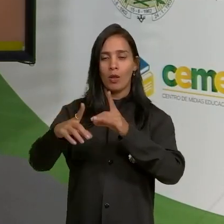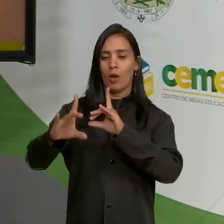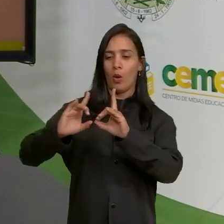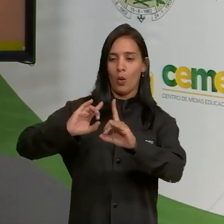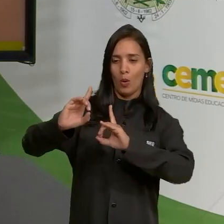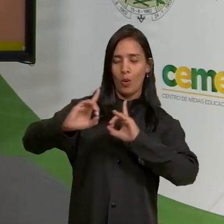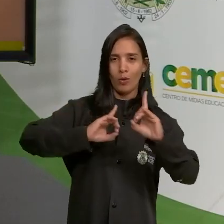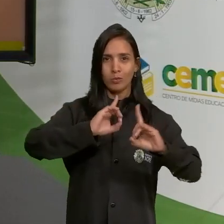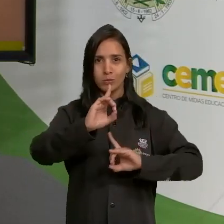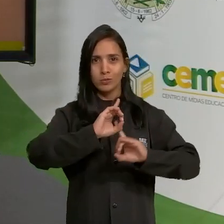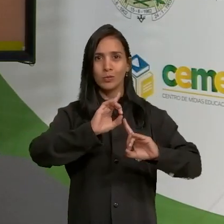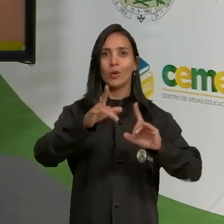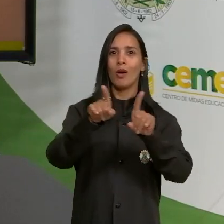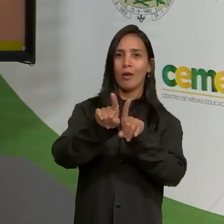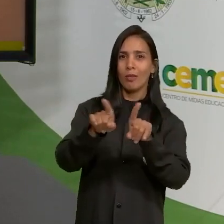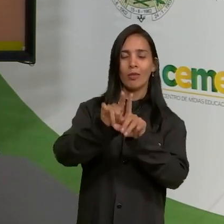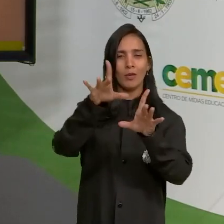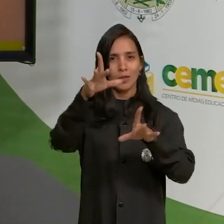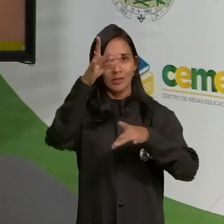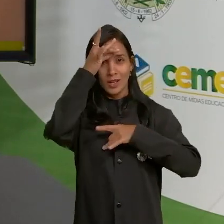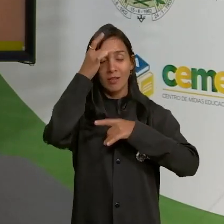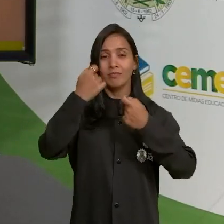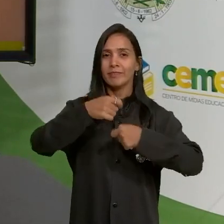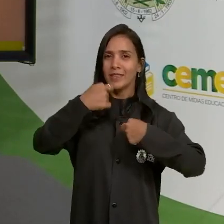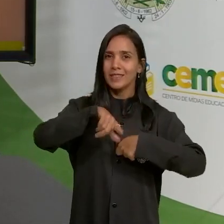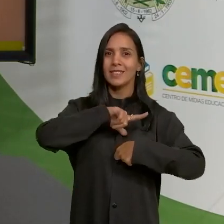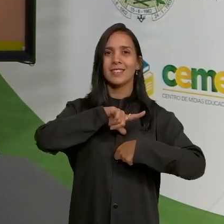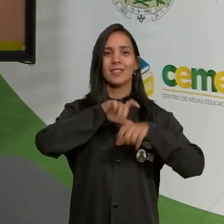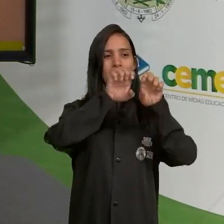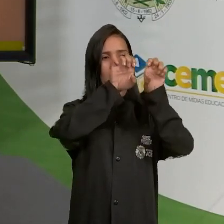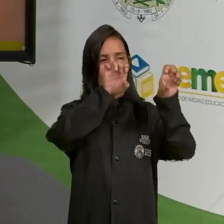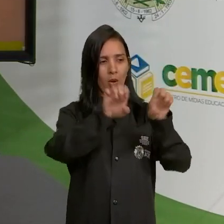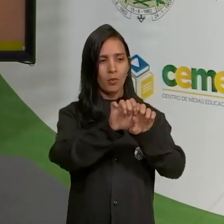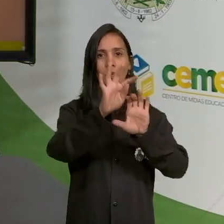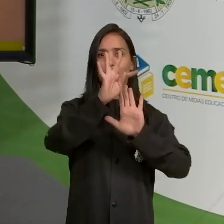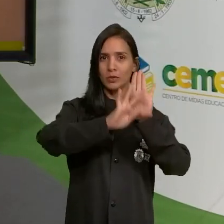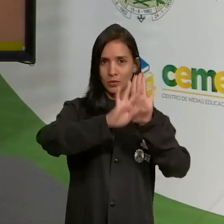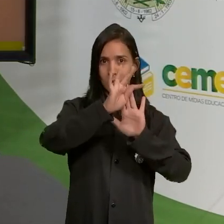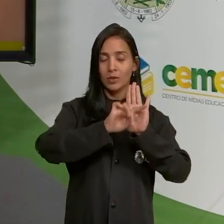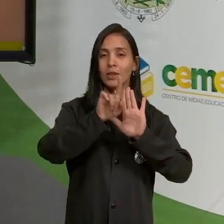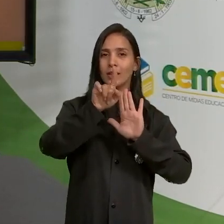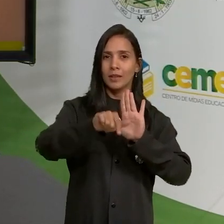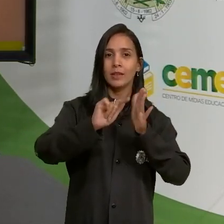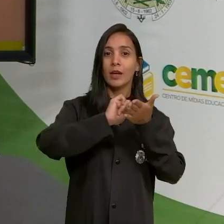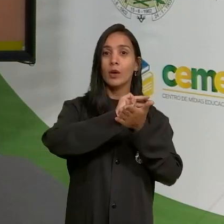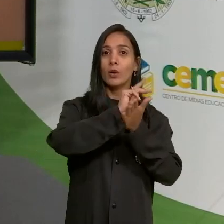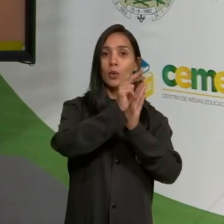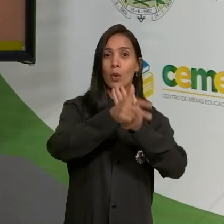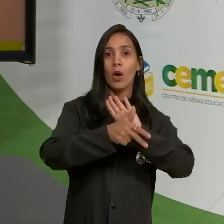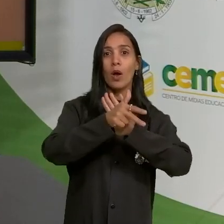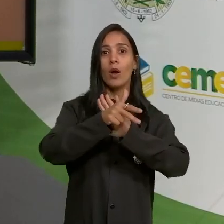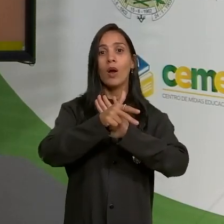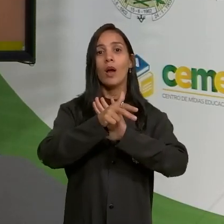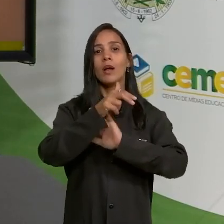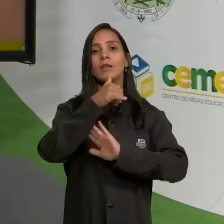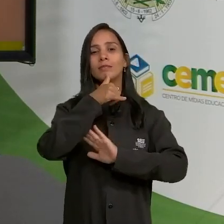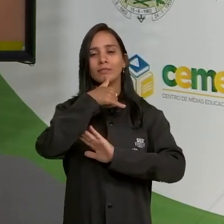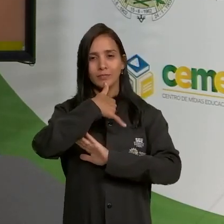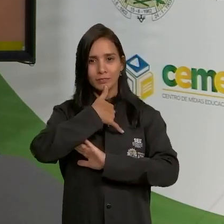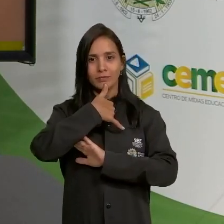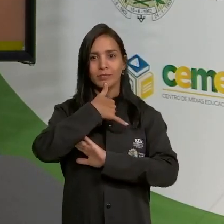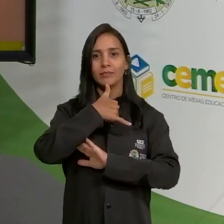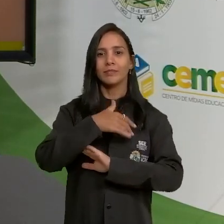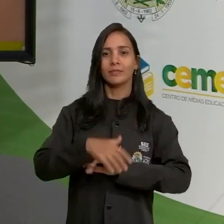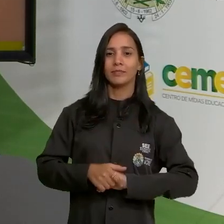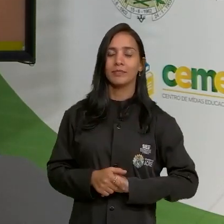esses personagens em uma estrutura de texto, que é o gênero da dramaturgia, que a gente vai entender melhor